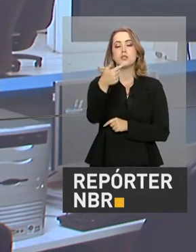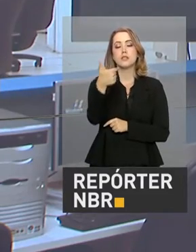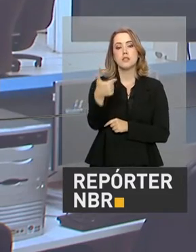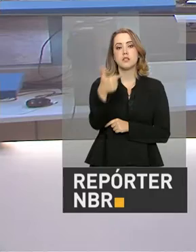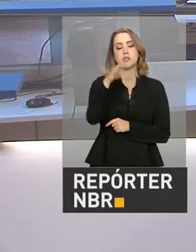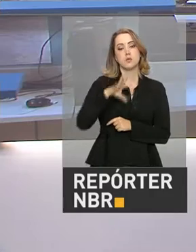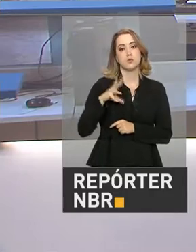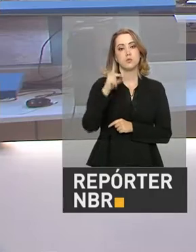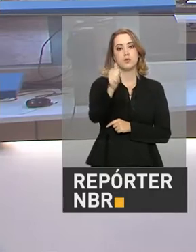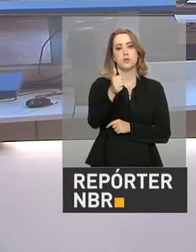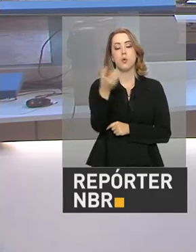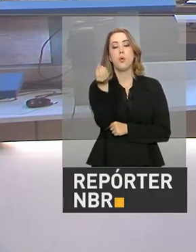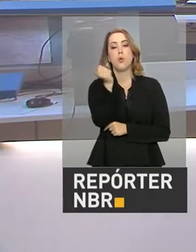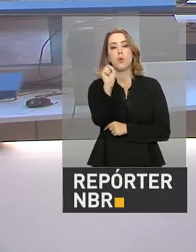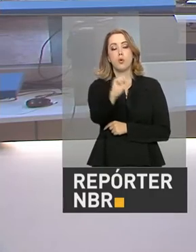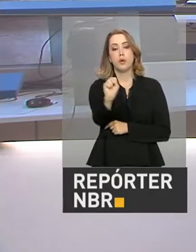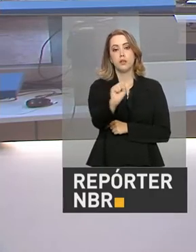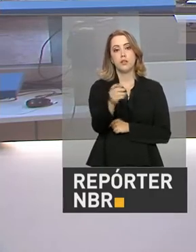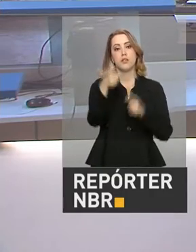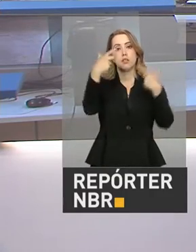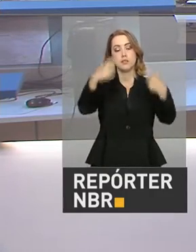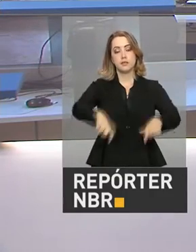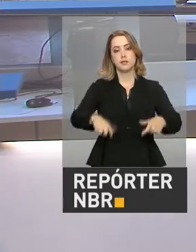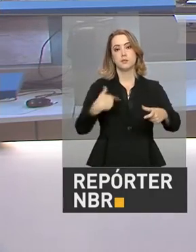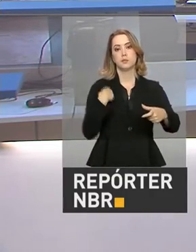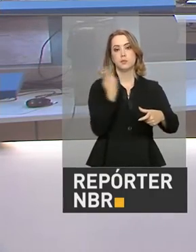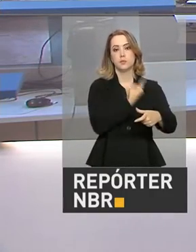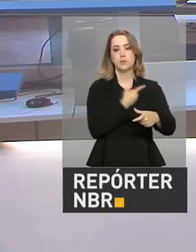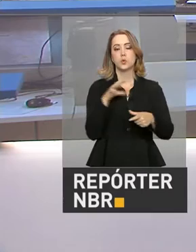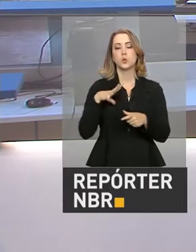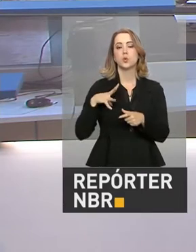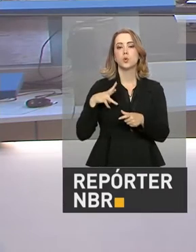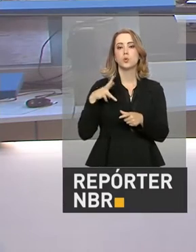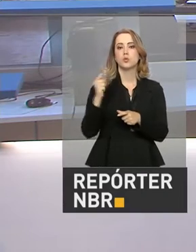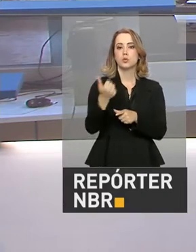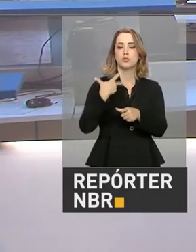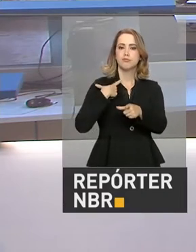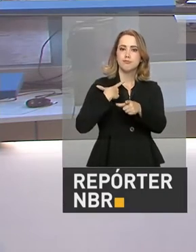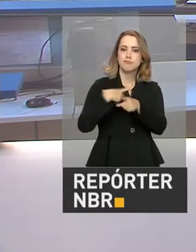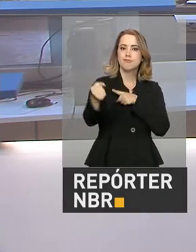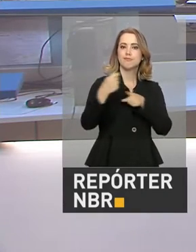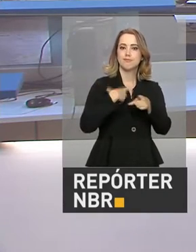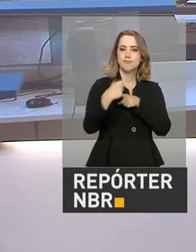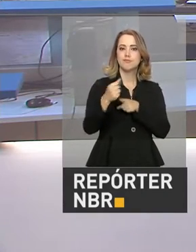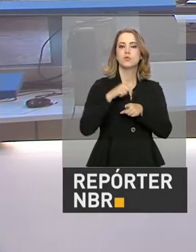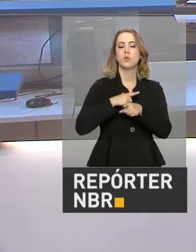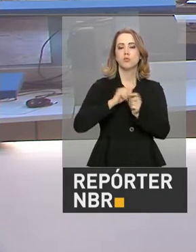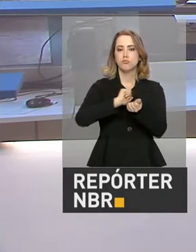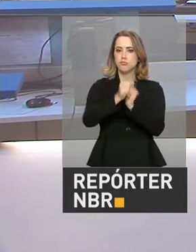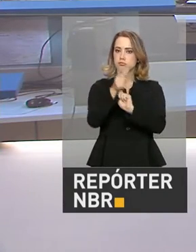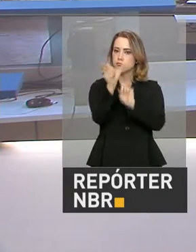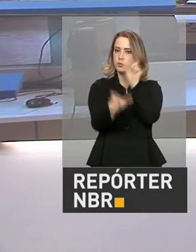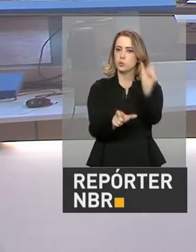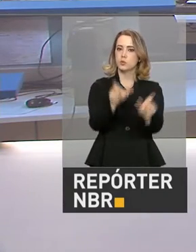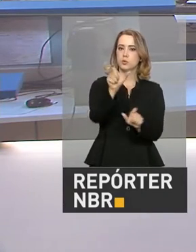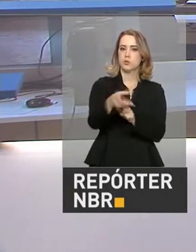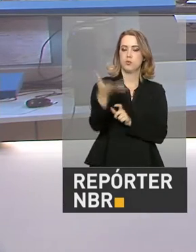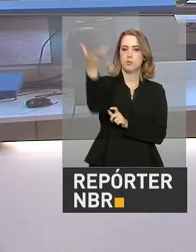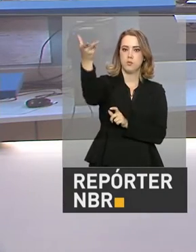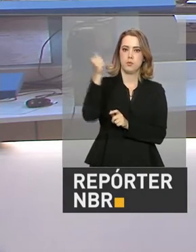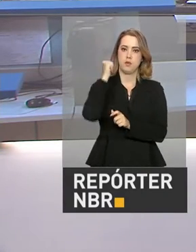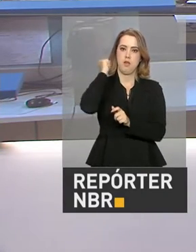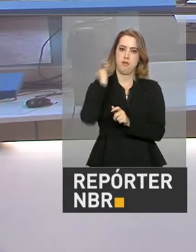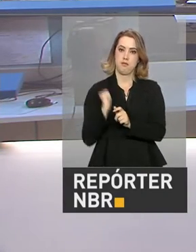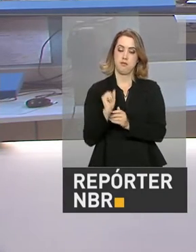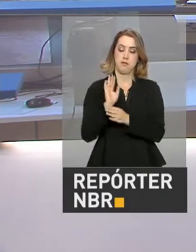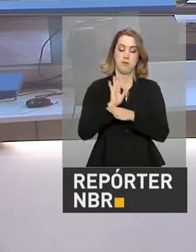oitavo lugar todas as medalhas brasileiras foram conquistadas por atletas que recebem bolsa do governo federal e o incentivo a esses heróis